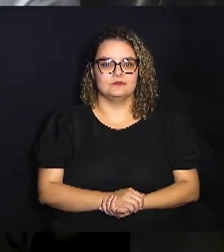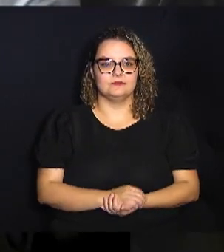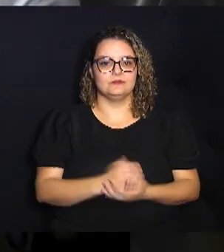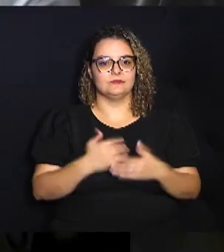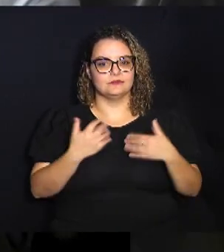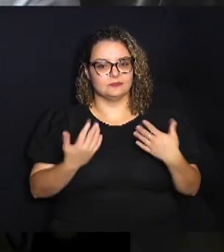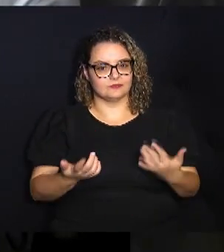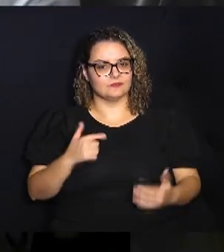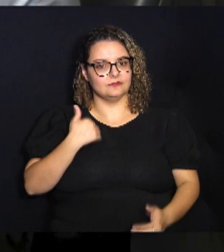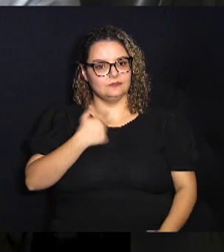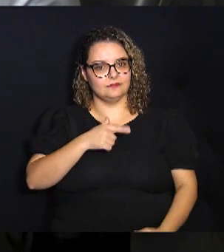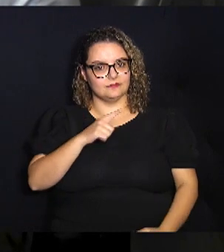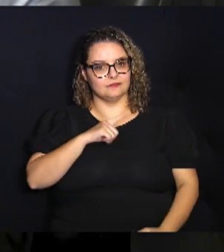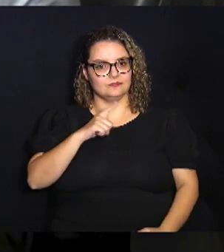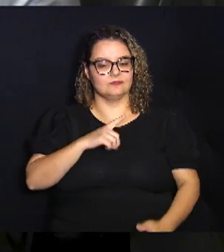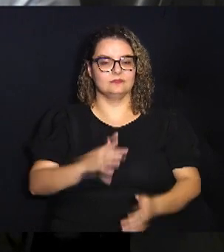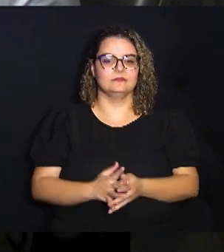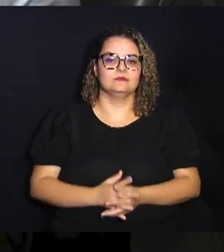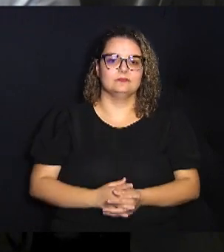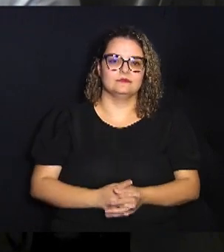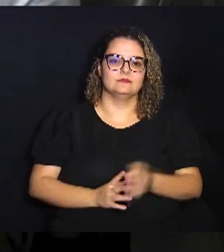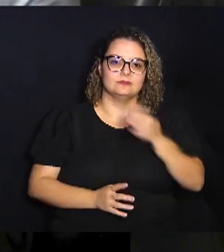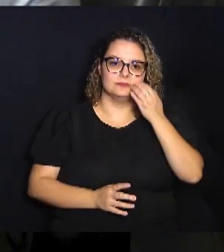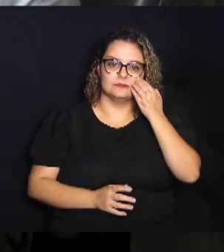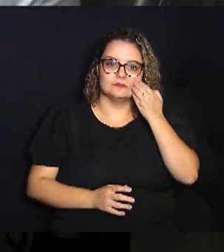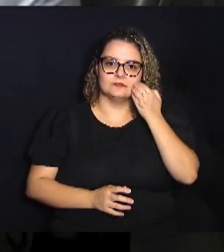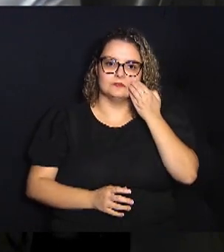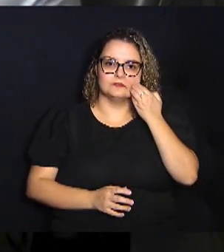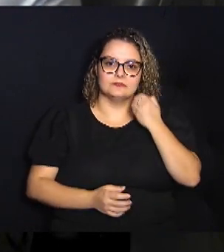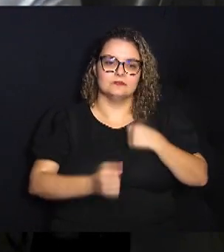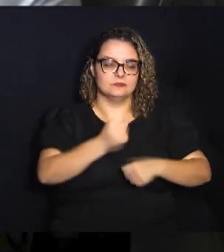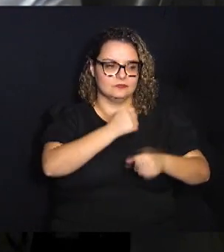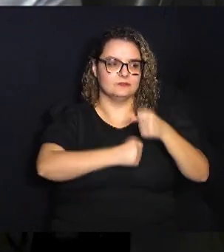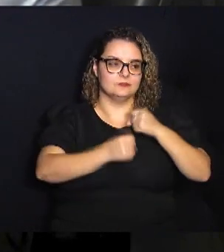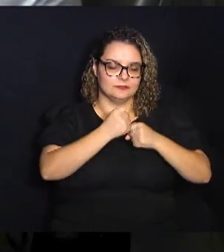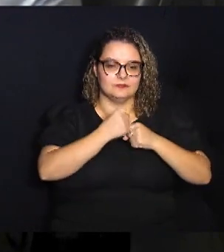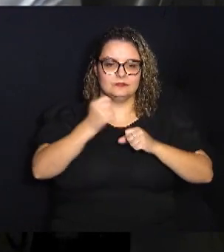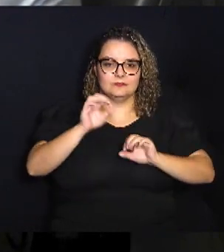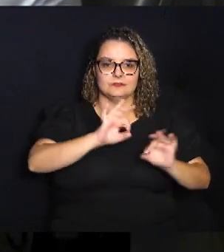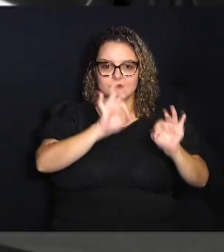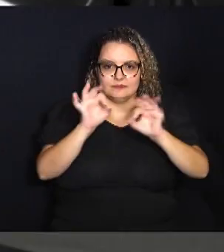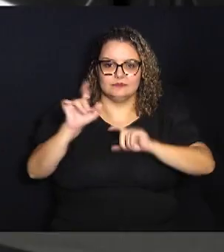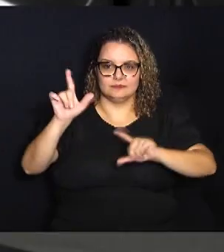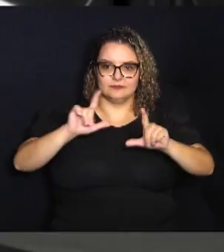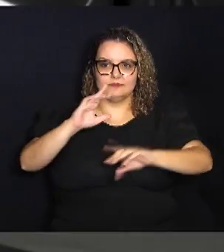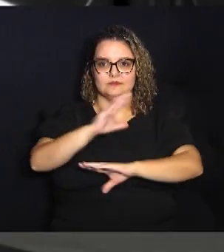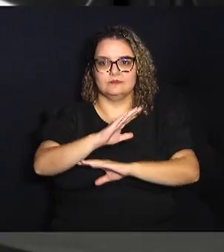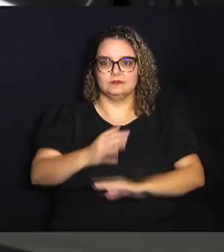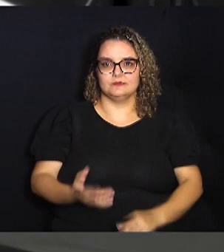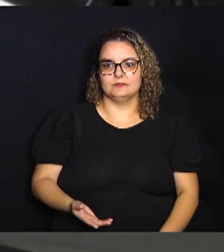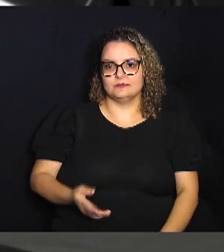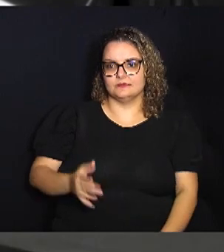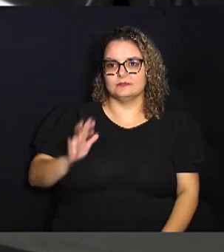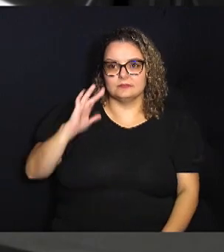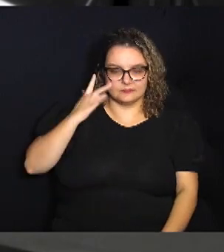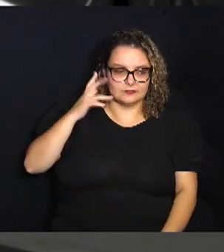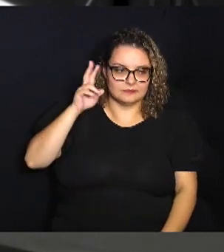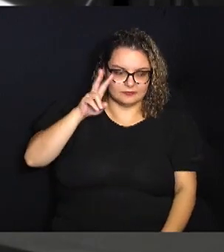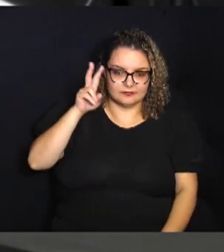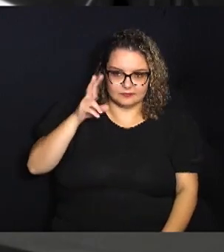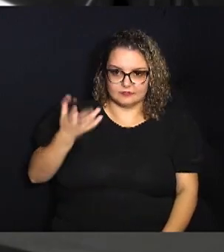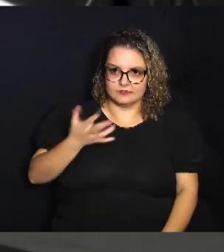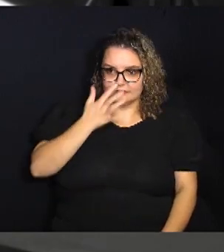nós tivemos aí o ano passado, quem assiste a TV Câmara Campinas, inclusive, deve se lembrar que